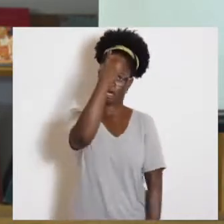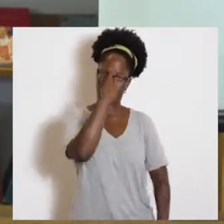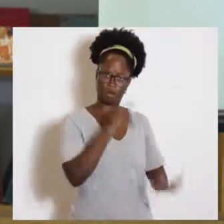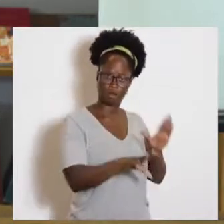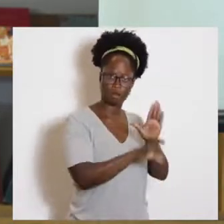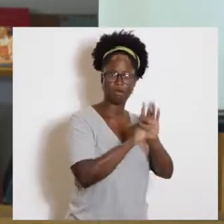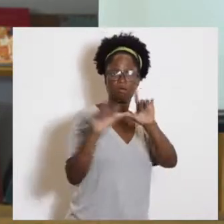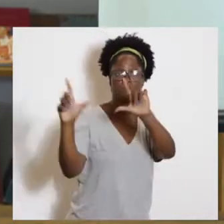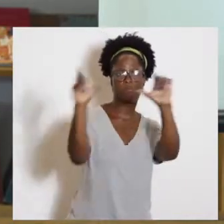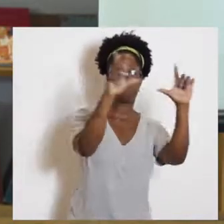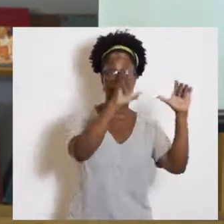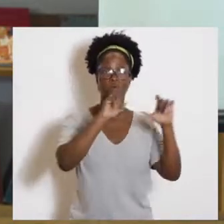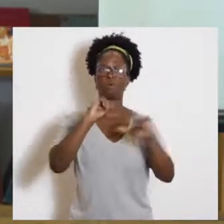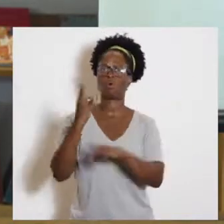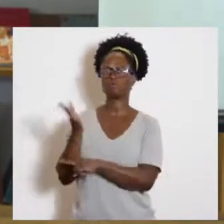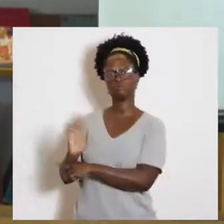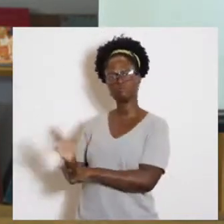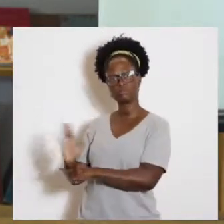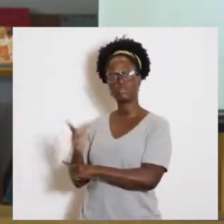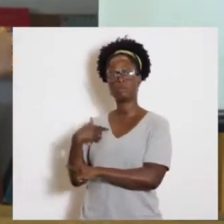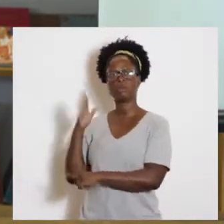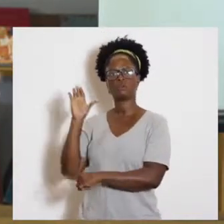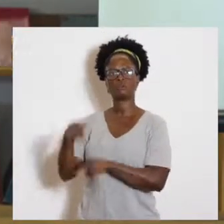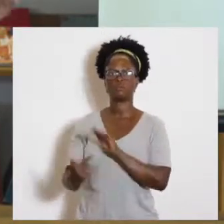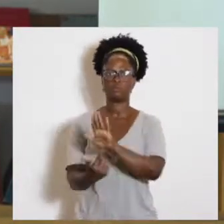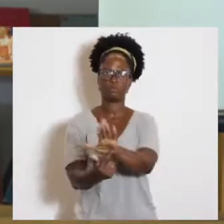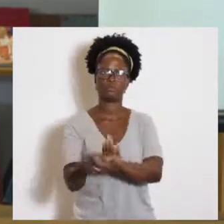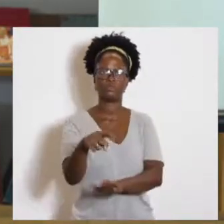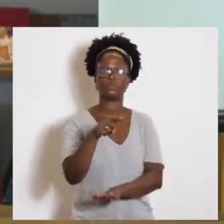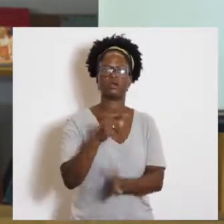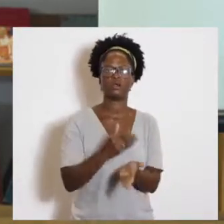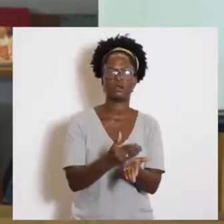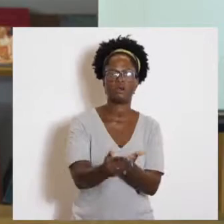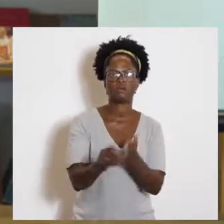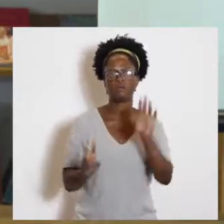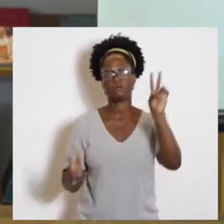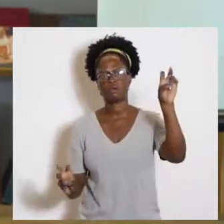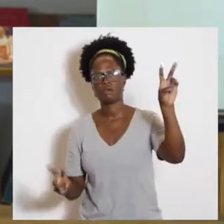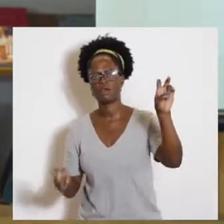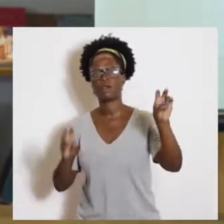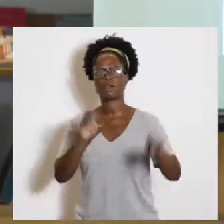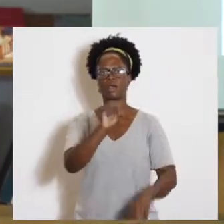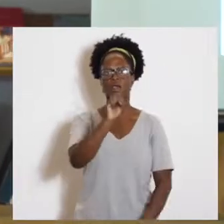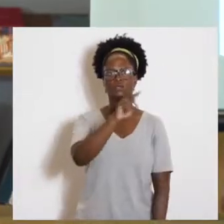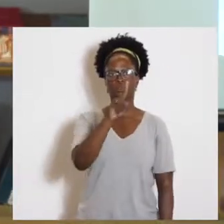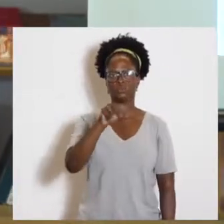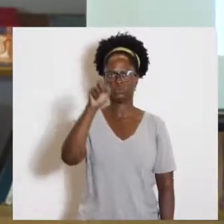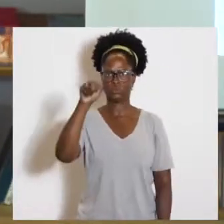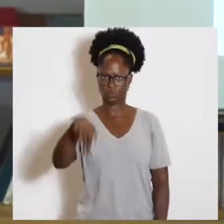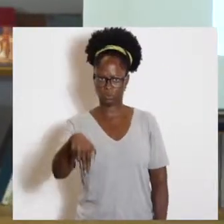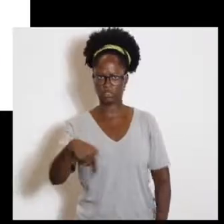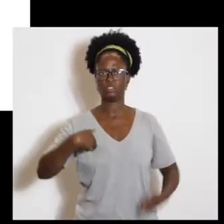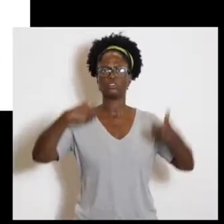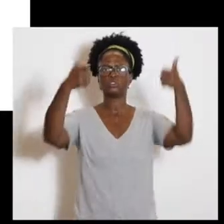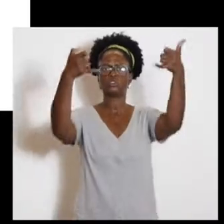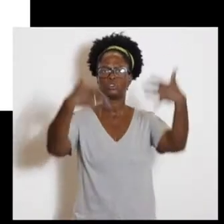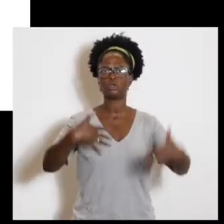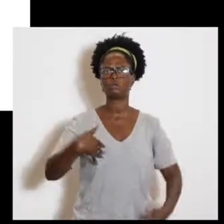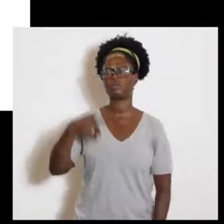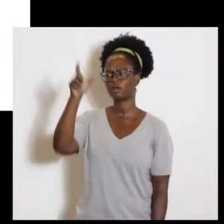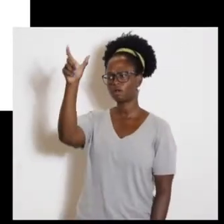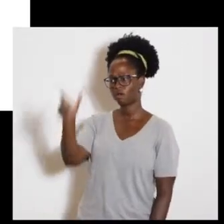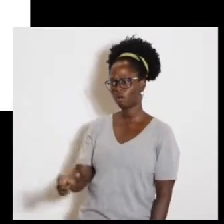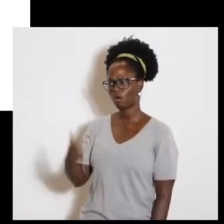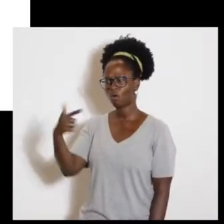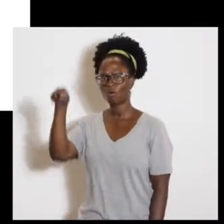da fotografia ou do cinema trouxe para introduzir uma espécie de epígrafe que eles usam sonda que disse pra gente que o outro